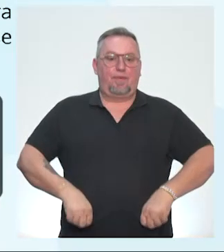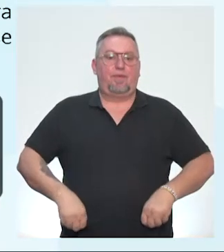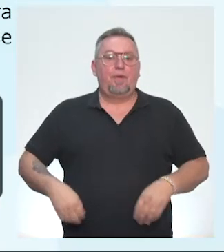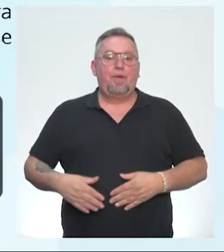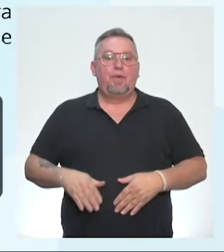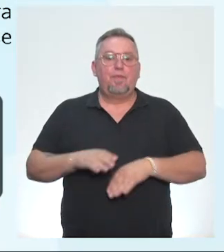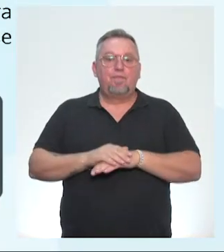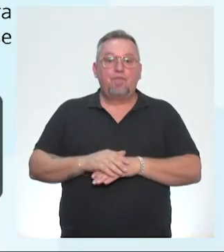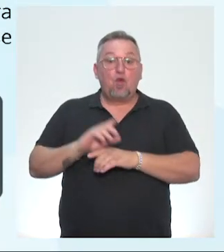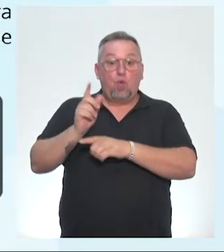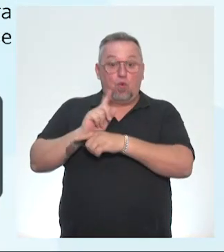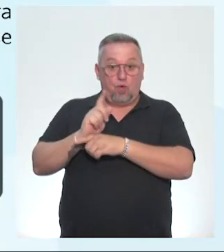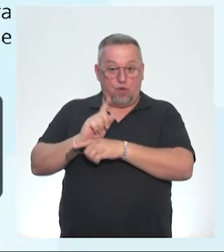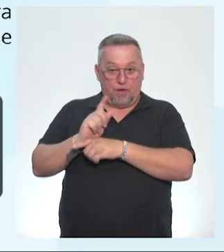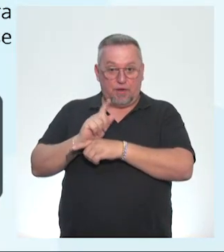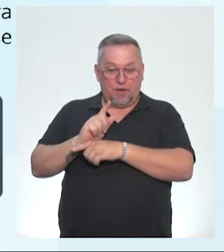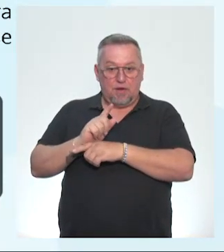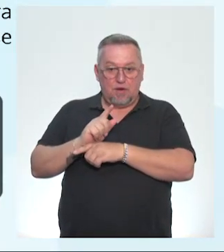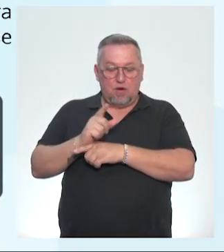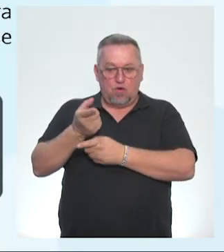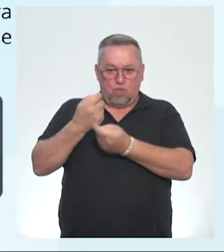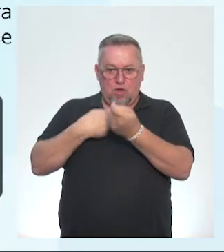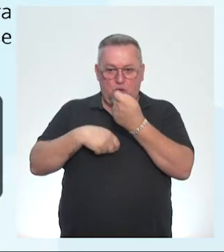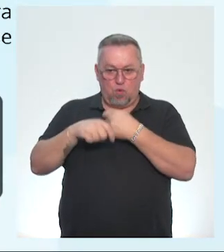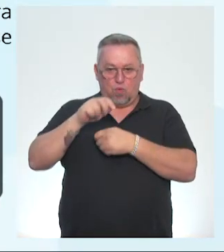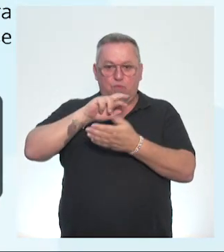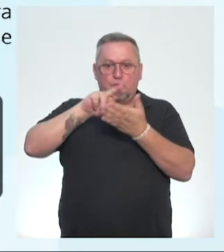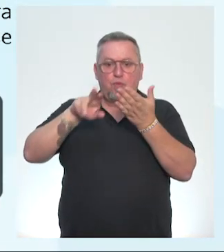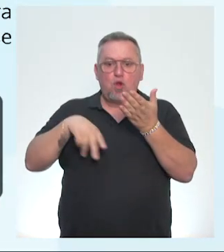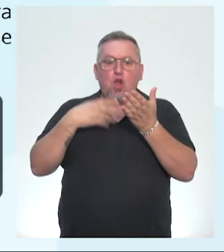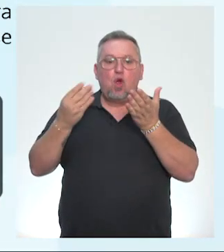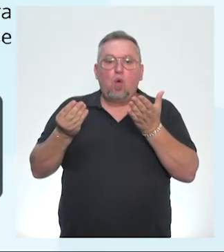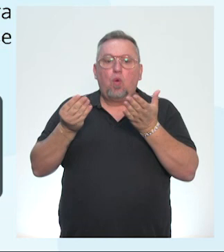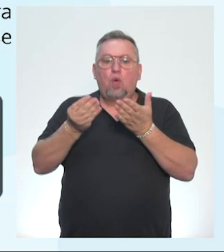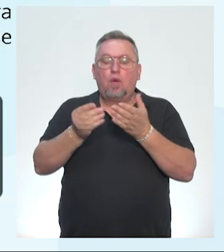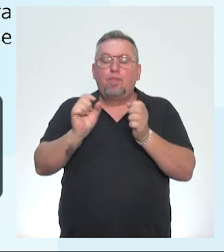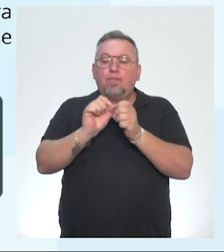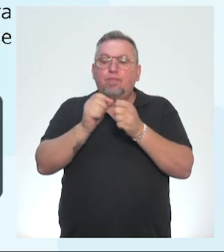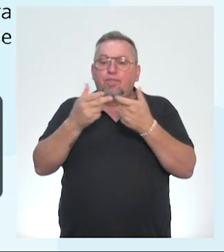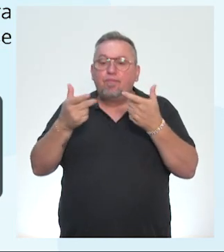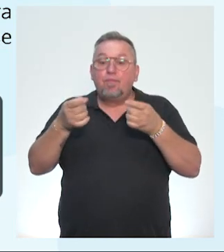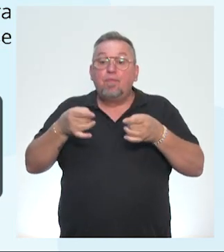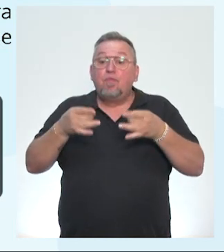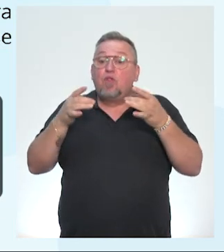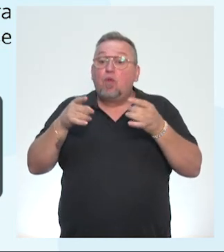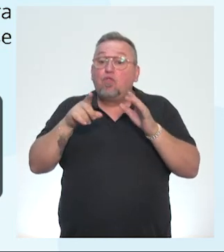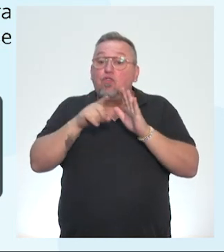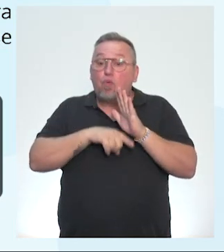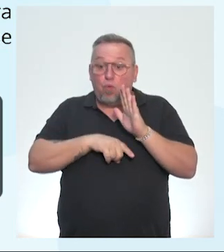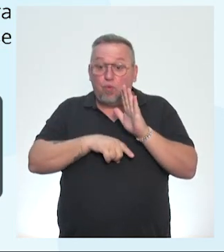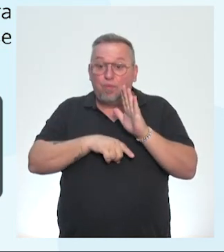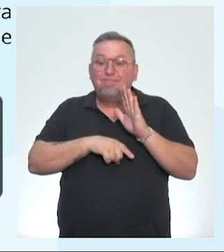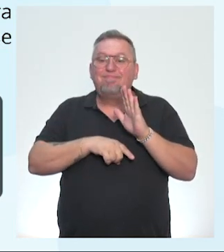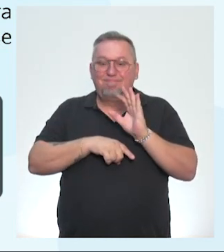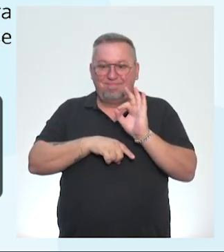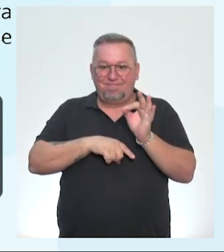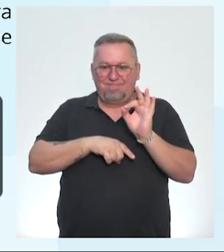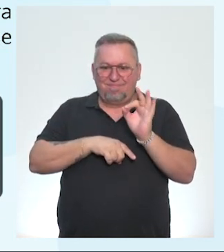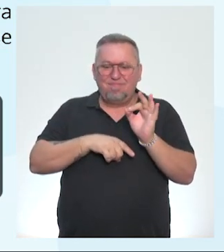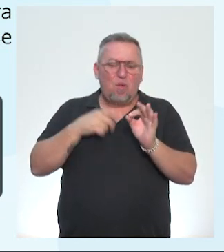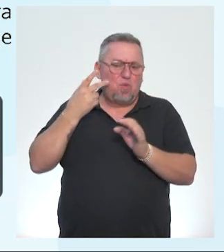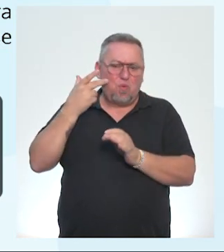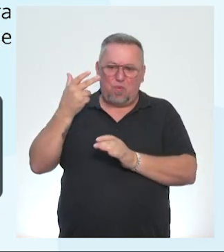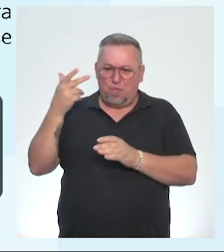leitura? O gerente de uma rede de lojas decidiu colocar produtos à venda com descontos. Coisa bastante